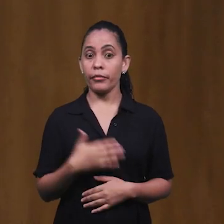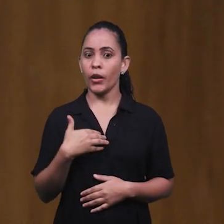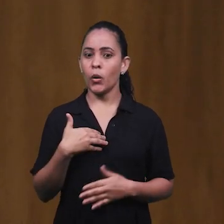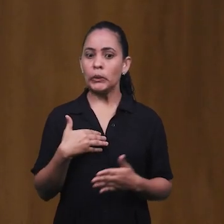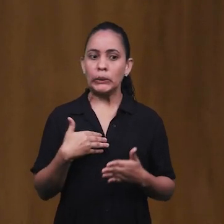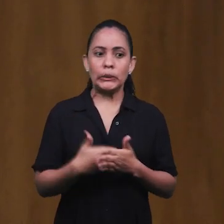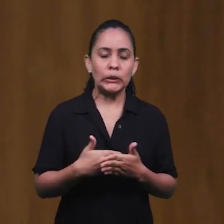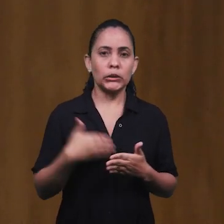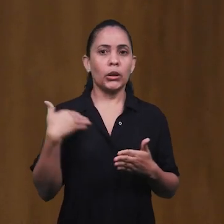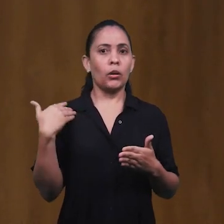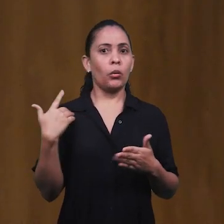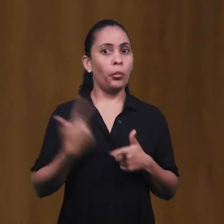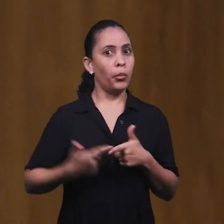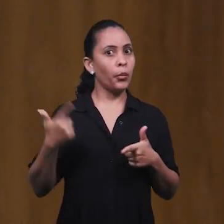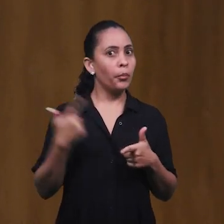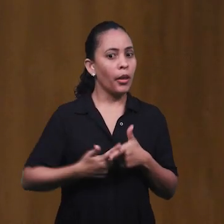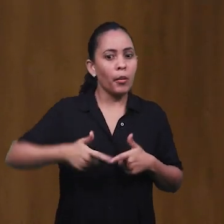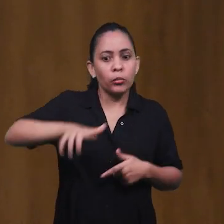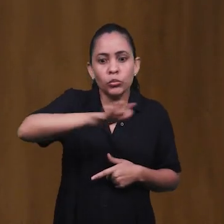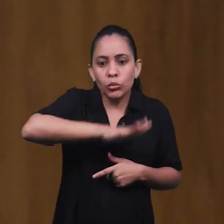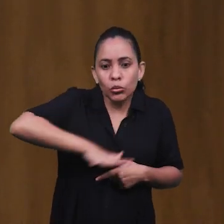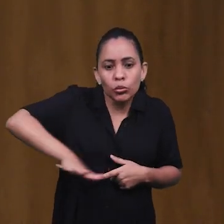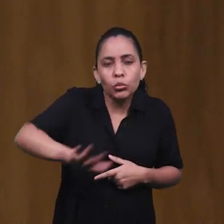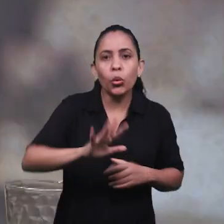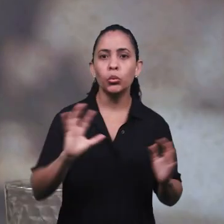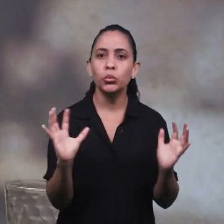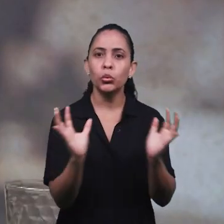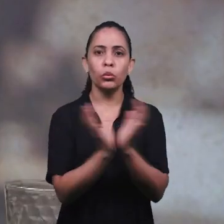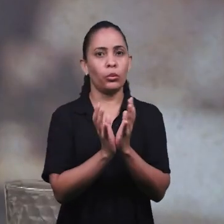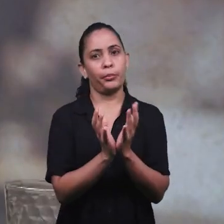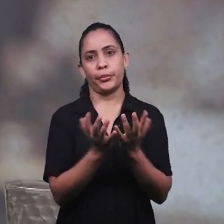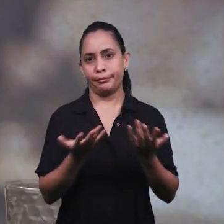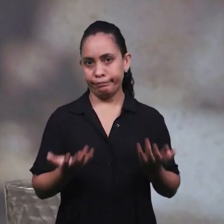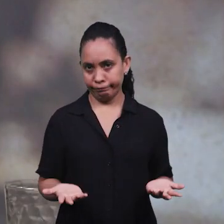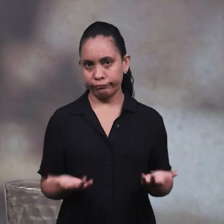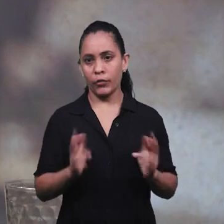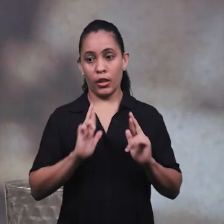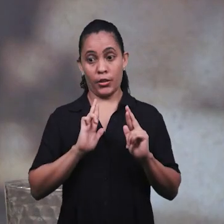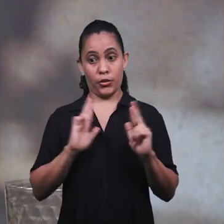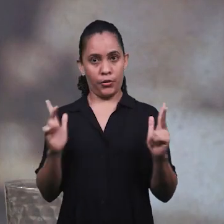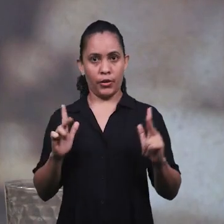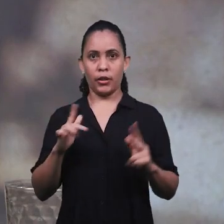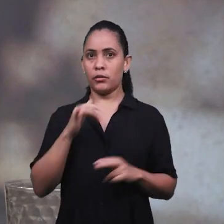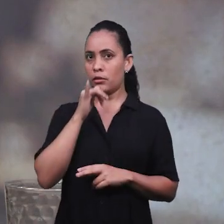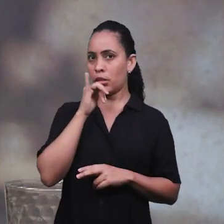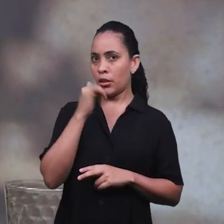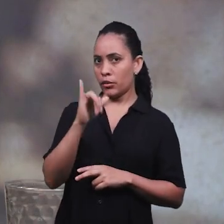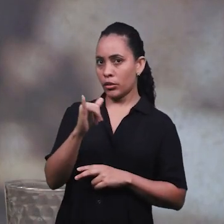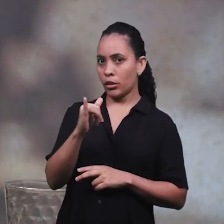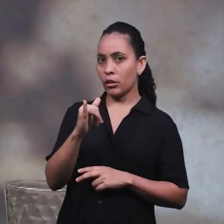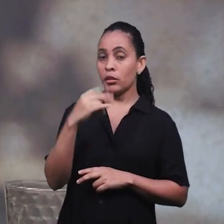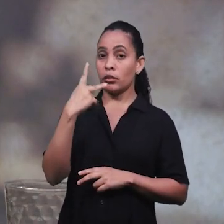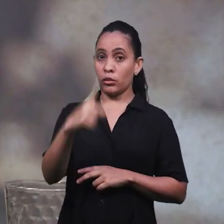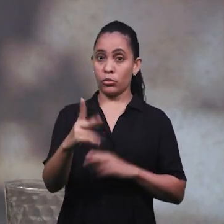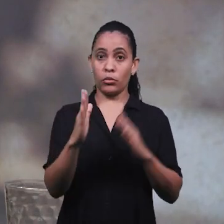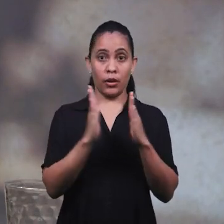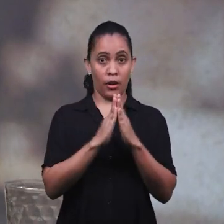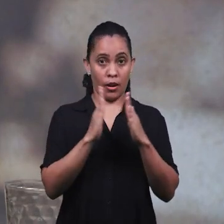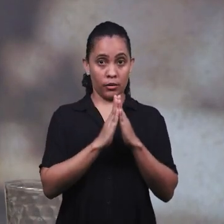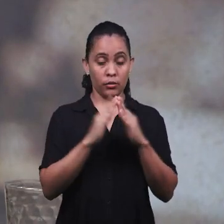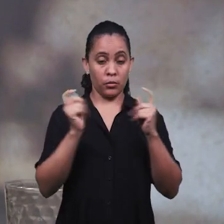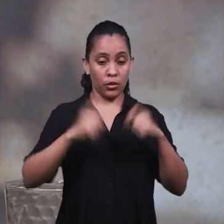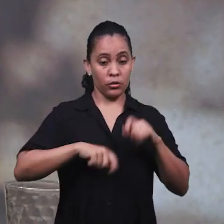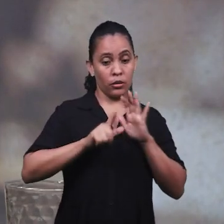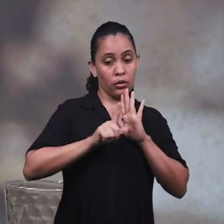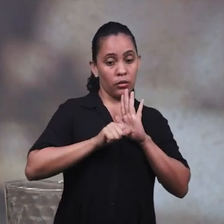não é só para a unidade dela, mas é para toda a coletividade. Exatamente. É diferente de uma conta de energia da sua unidade, que às vezes você pode